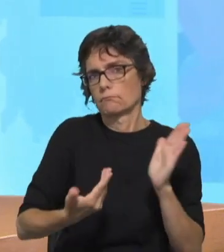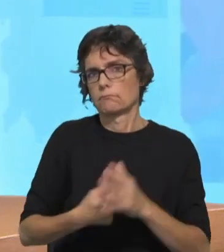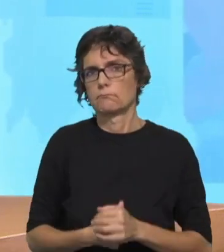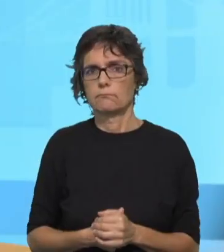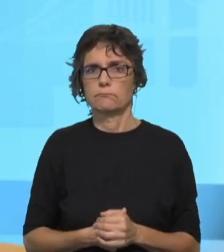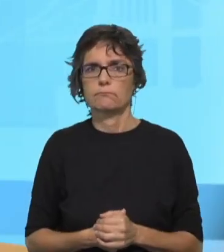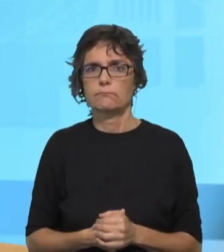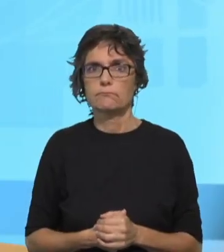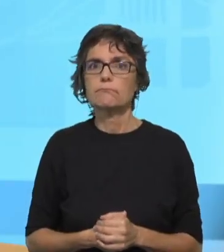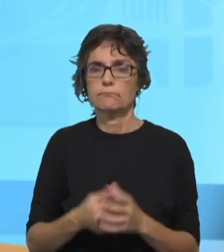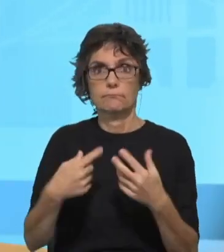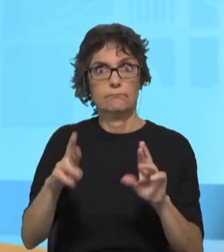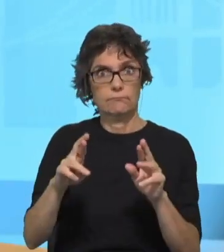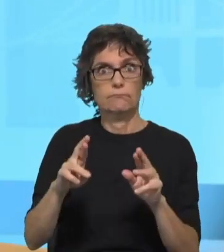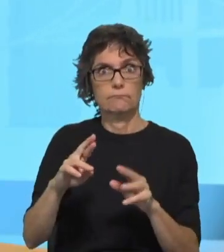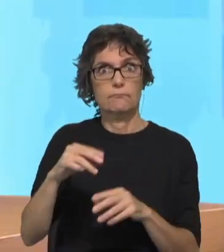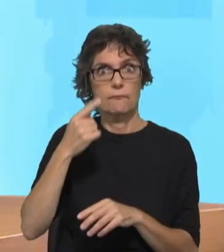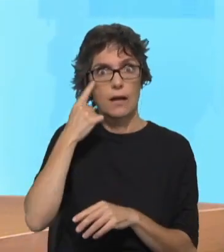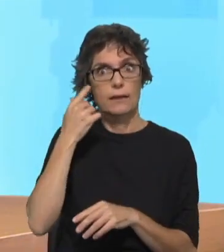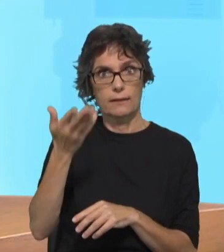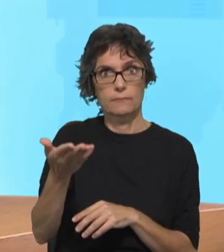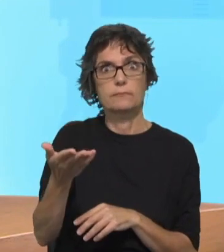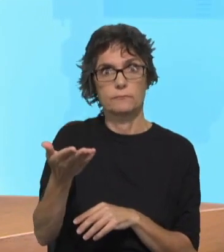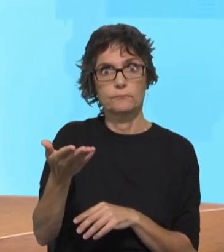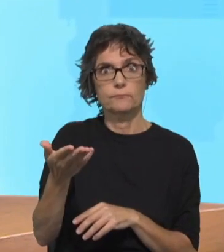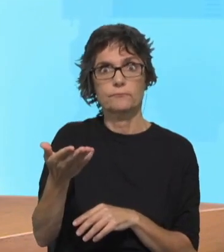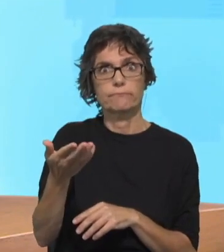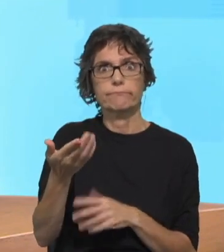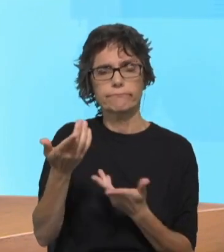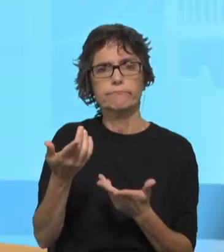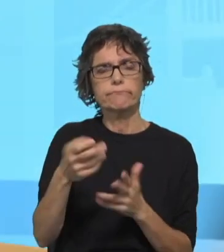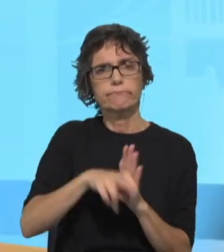então a aguardar por amanhã, por esta quinta-feira, para termos os dados